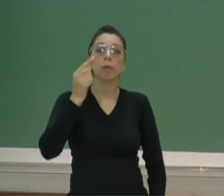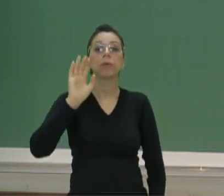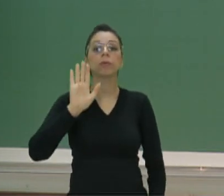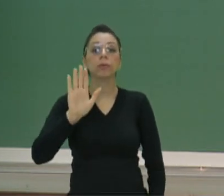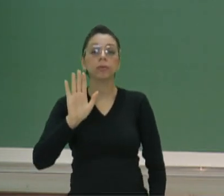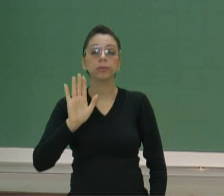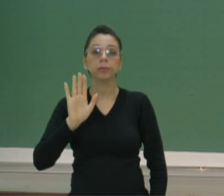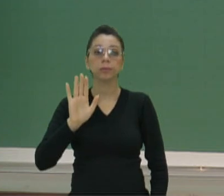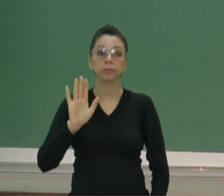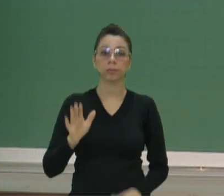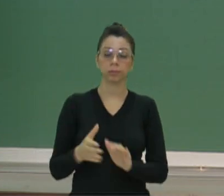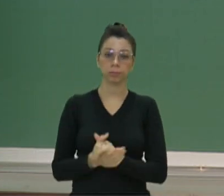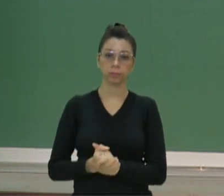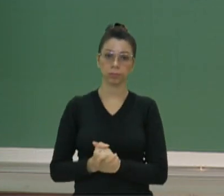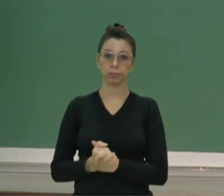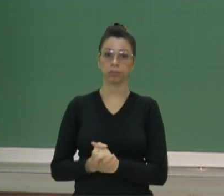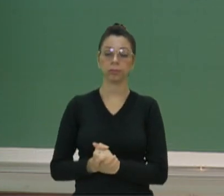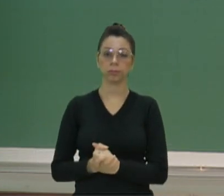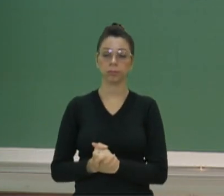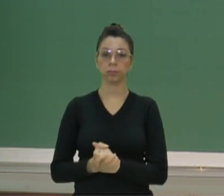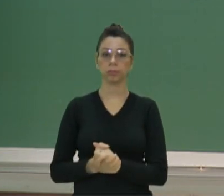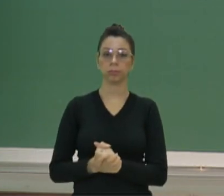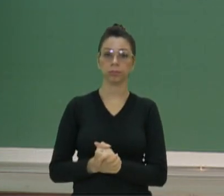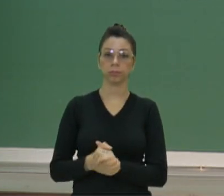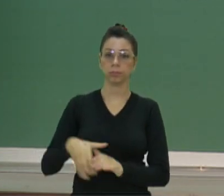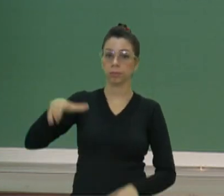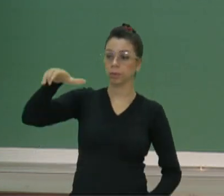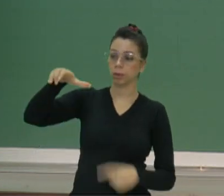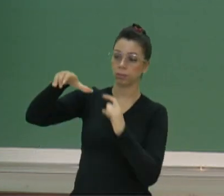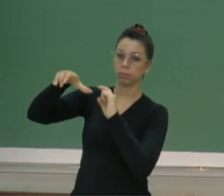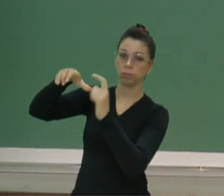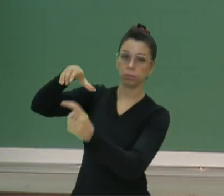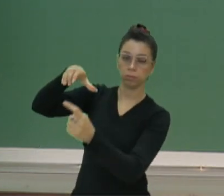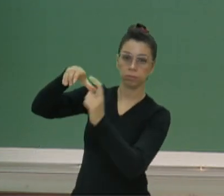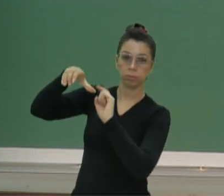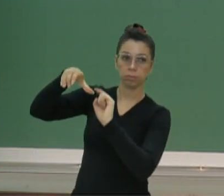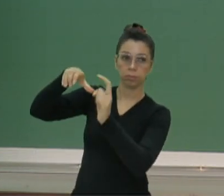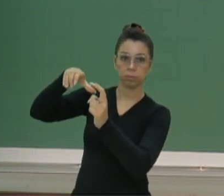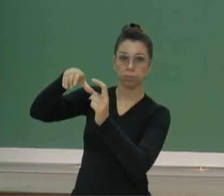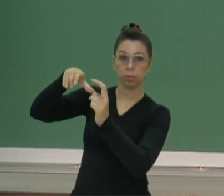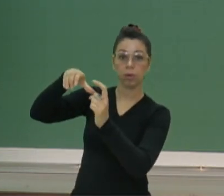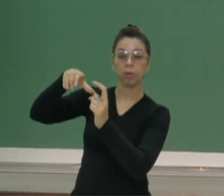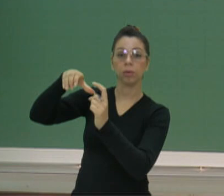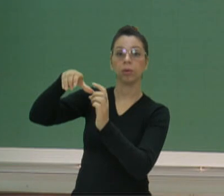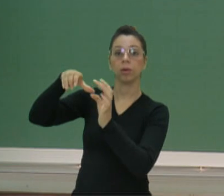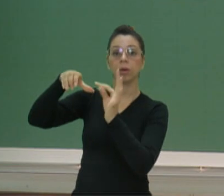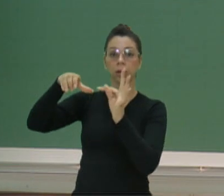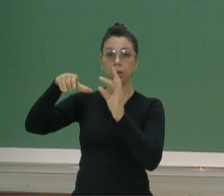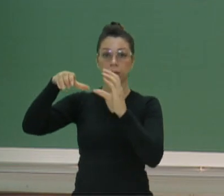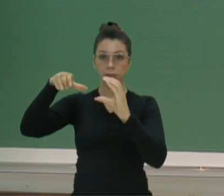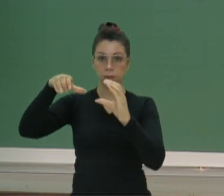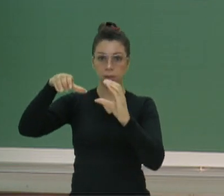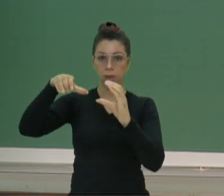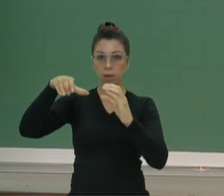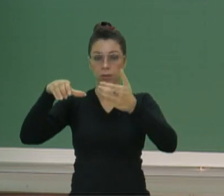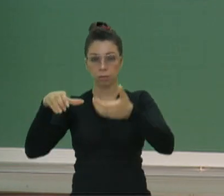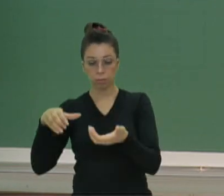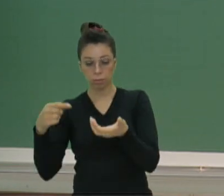na região entre Trópico de Câncer e Trópico de Capricórnio. É a zona intertropical.